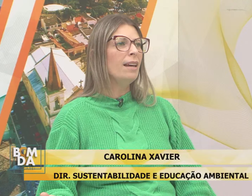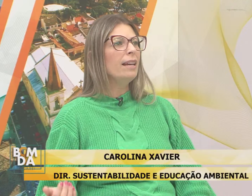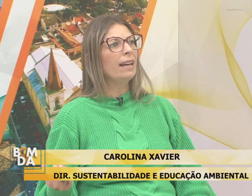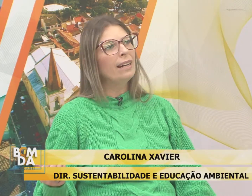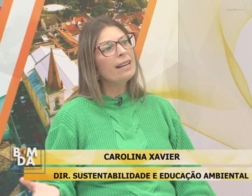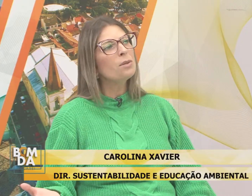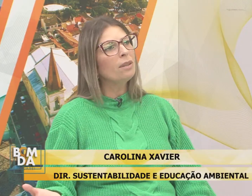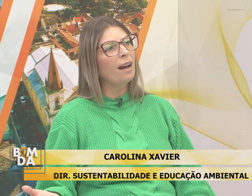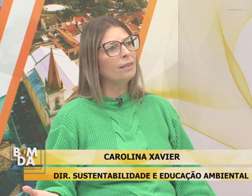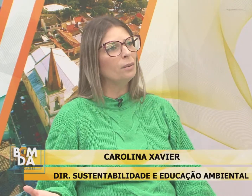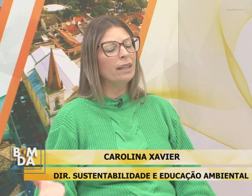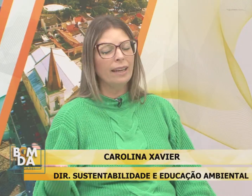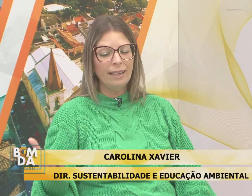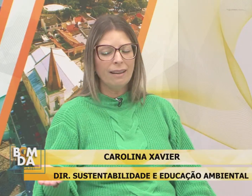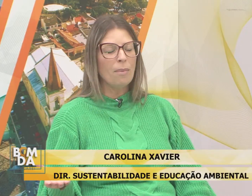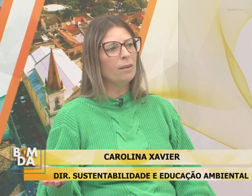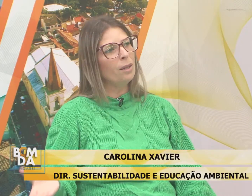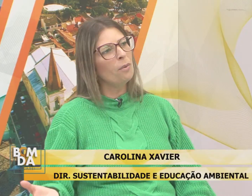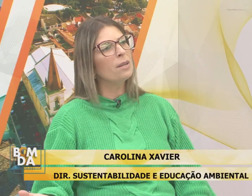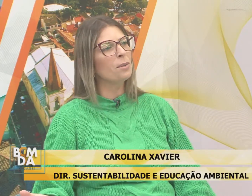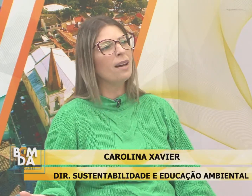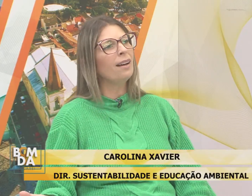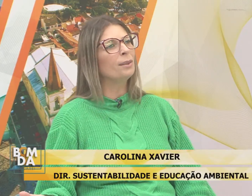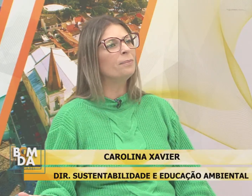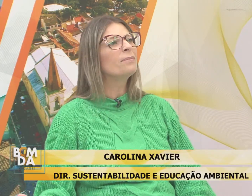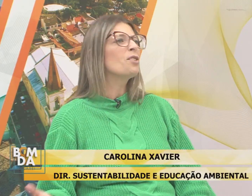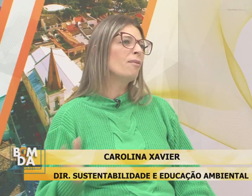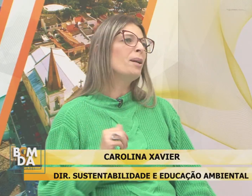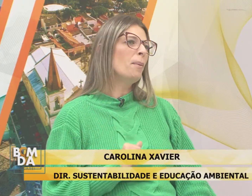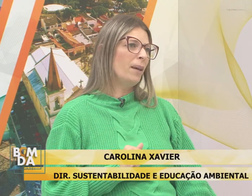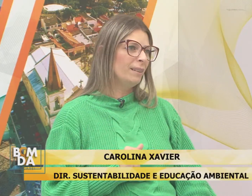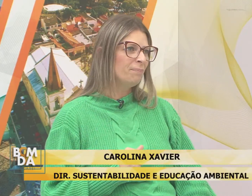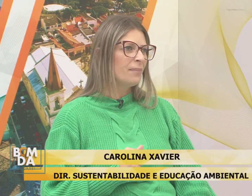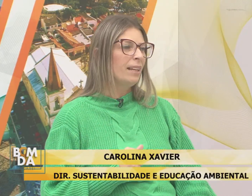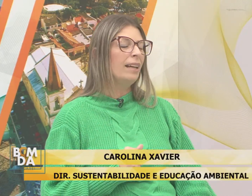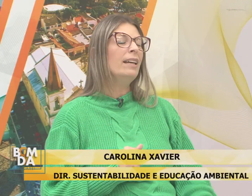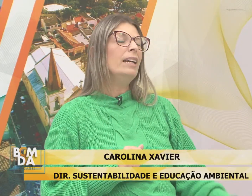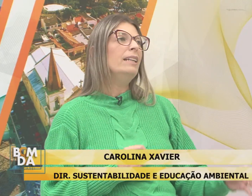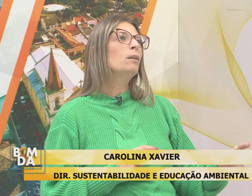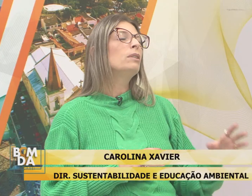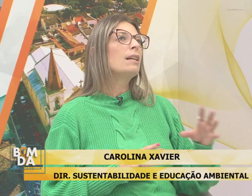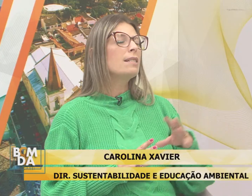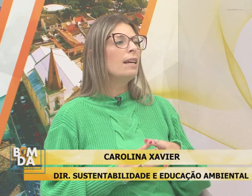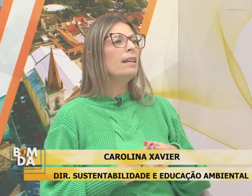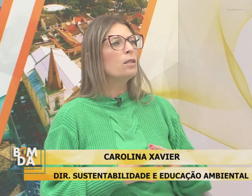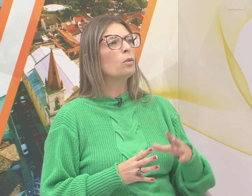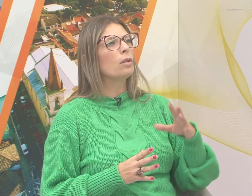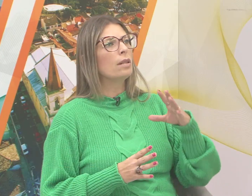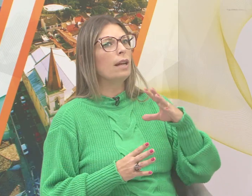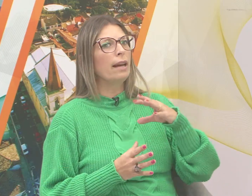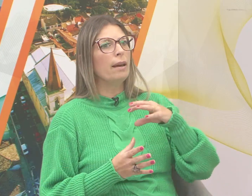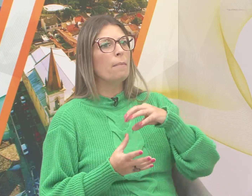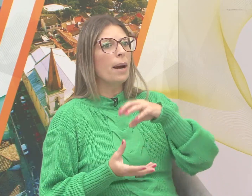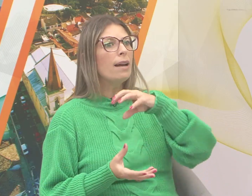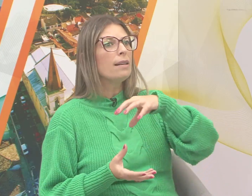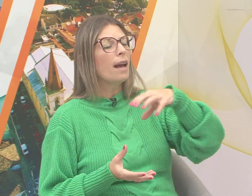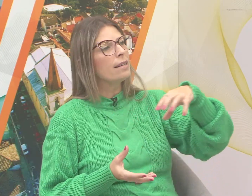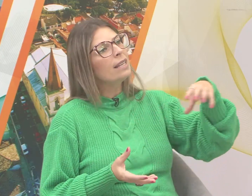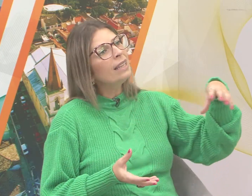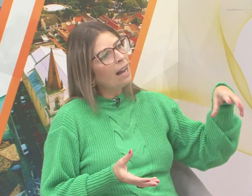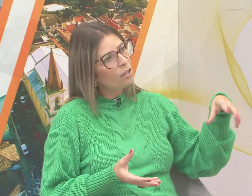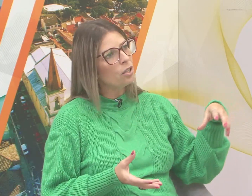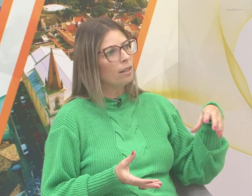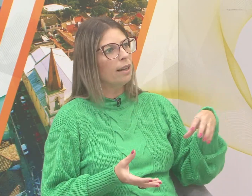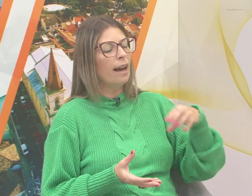você vê que aquele resultado, que aquele trabalho deu um resultado, já valeu a pena, né? Então trazer isso para